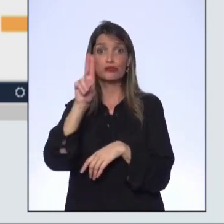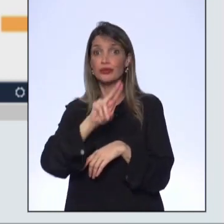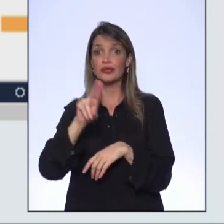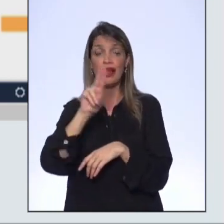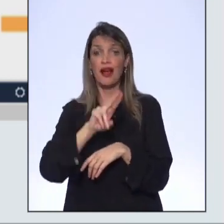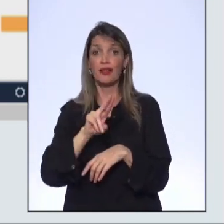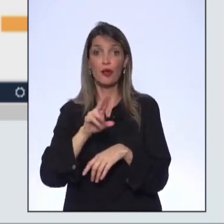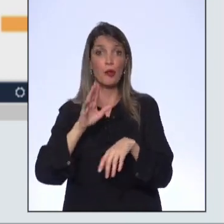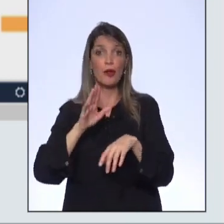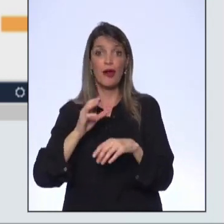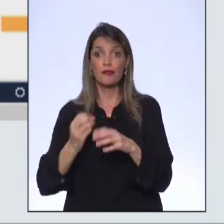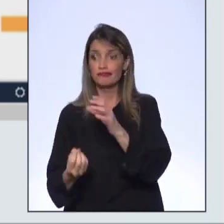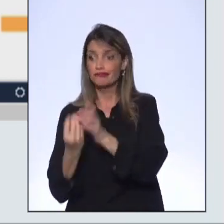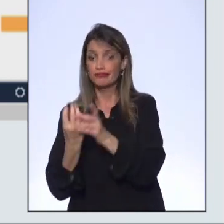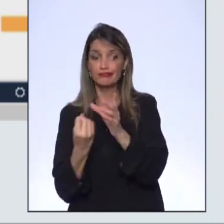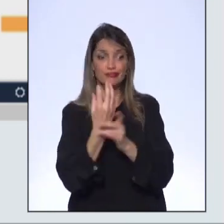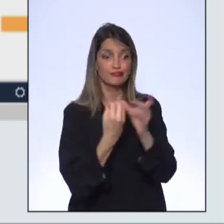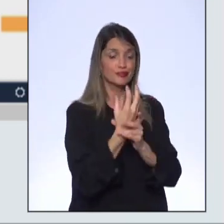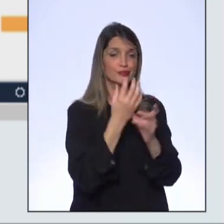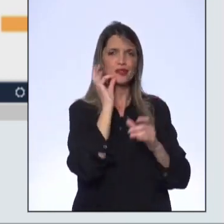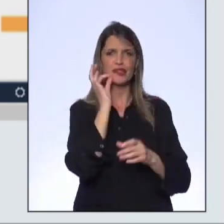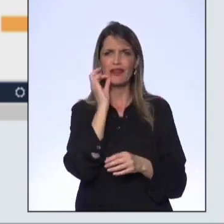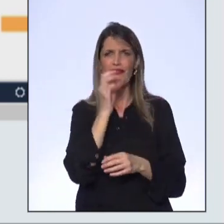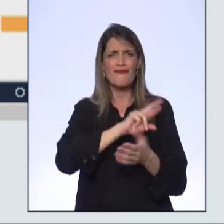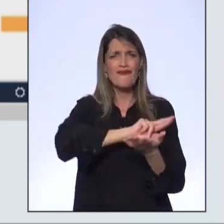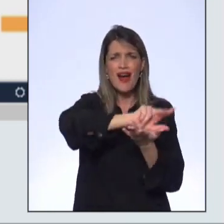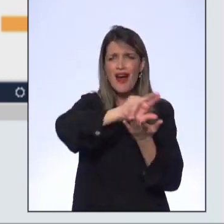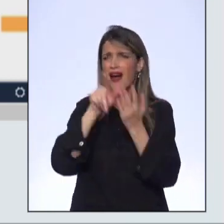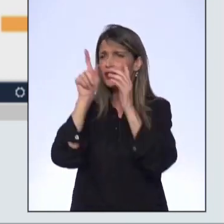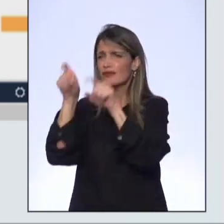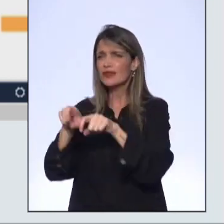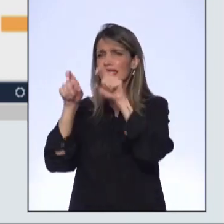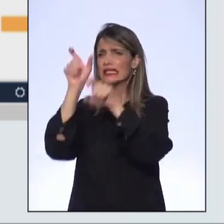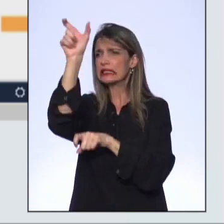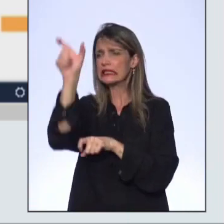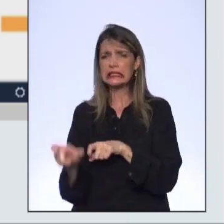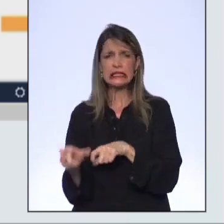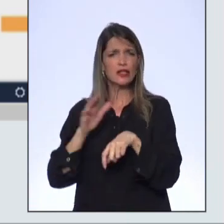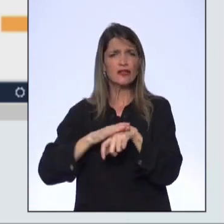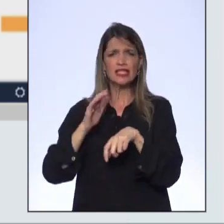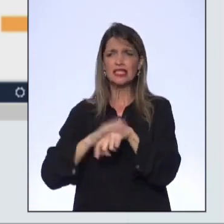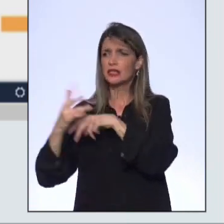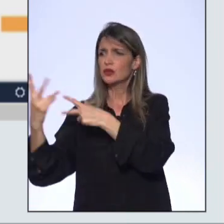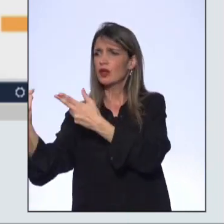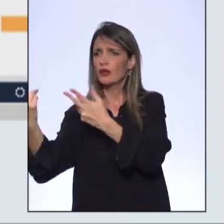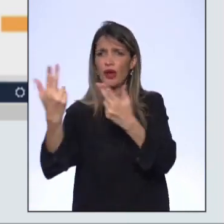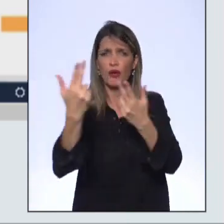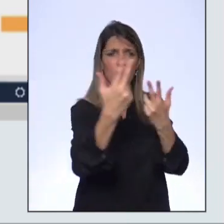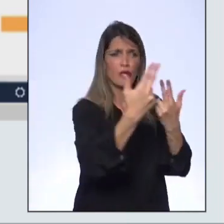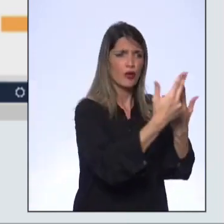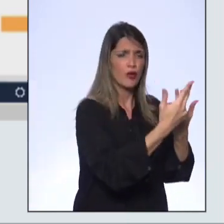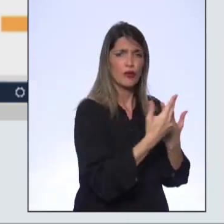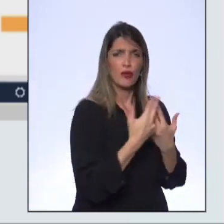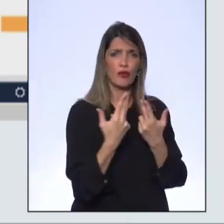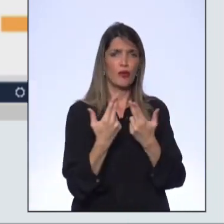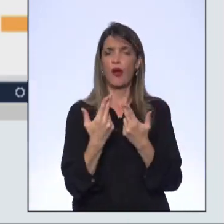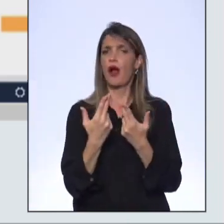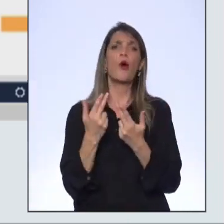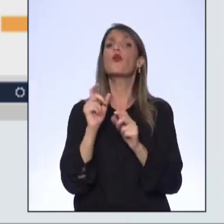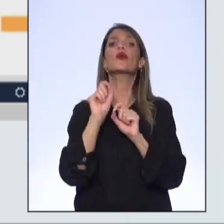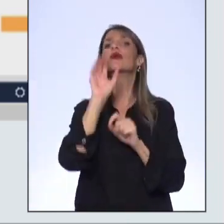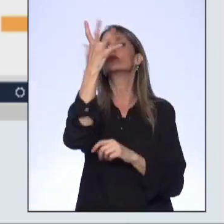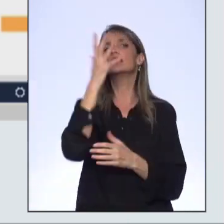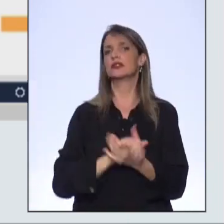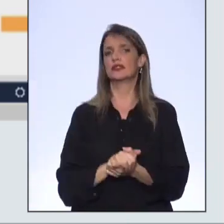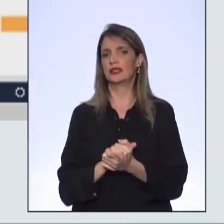café. Imagine vários proprietários de terra espalhados pelo Brasil fazendo a mesma coisa. O resultado foi uma